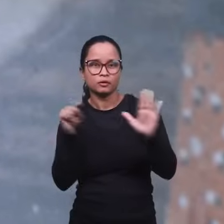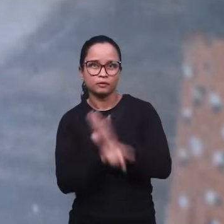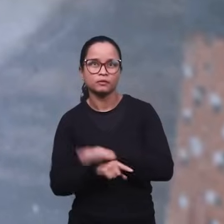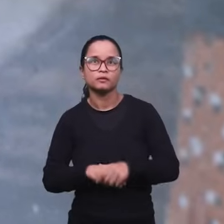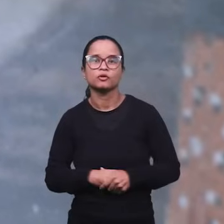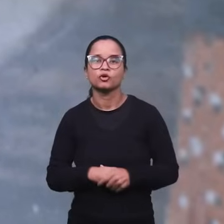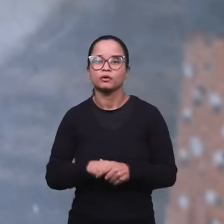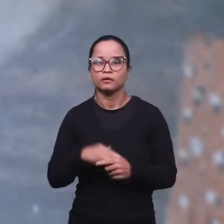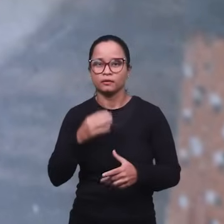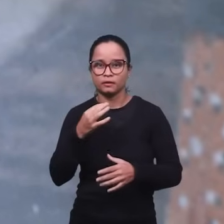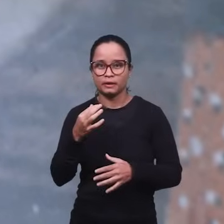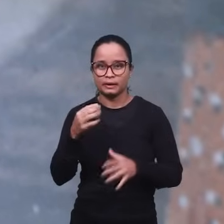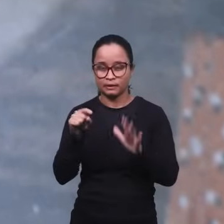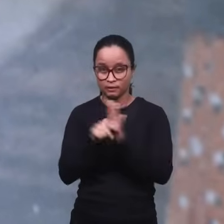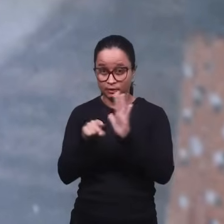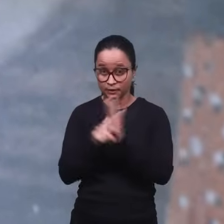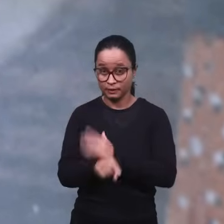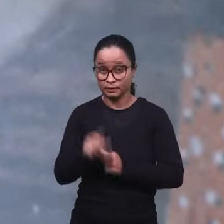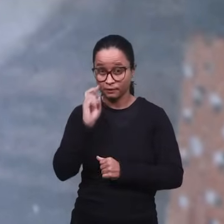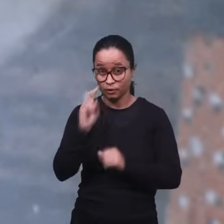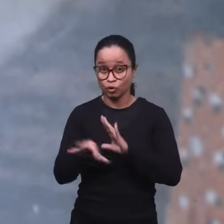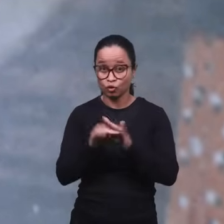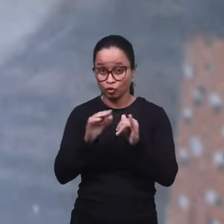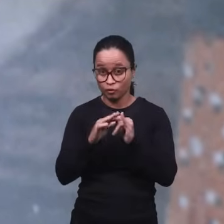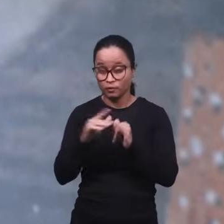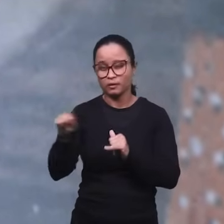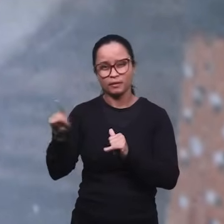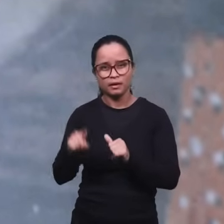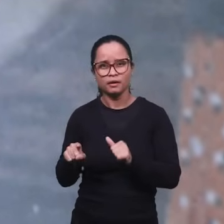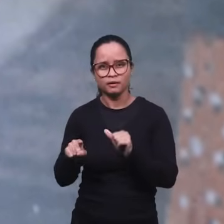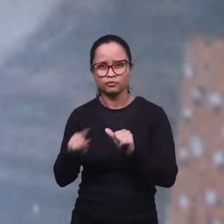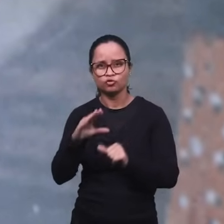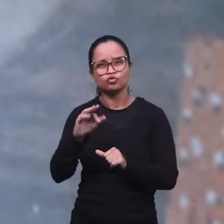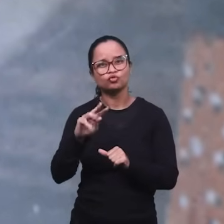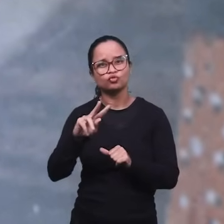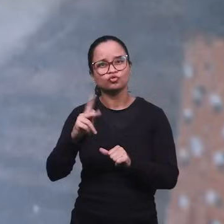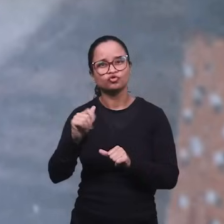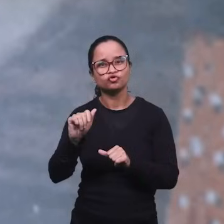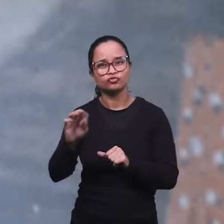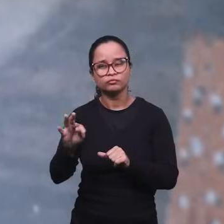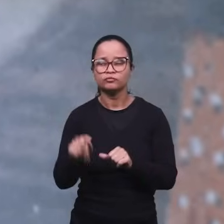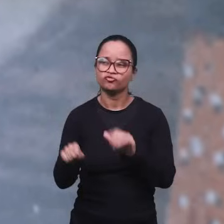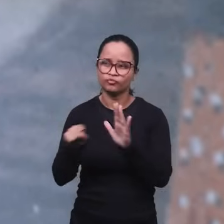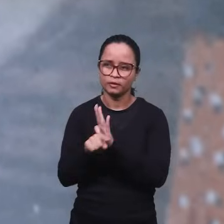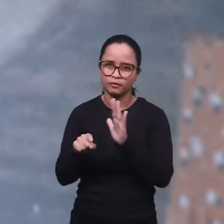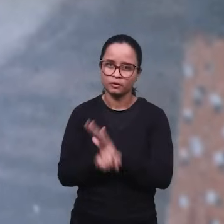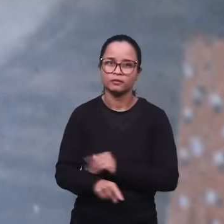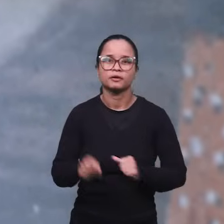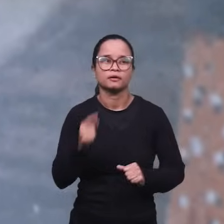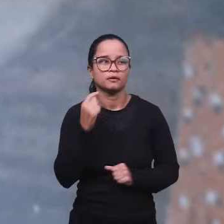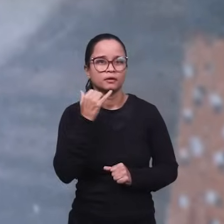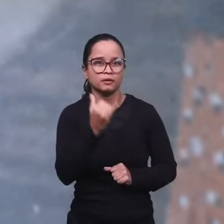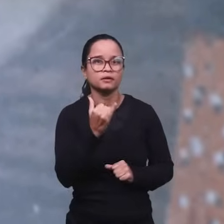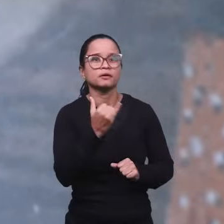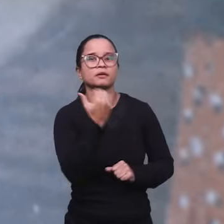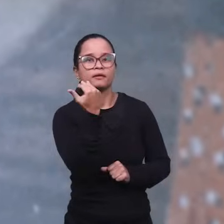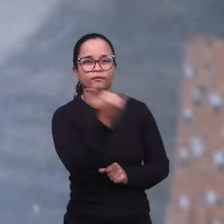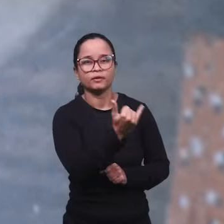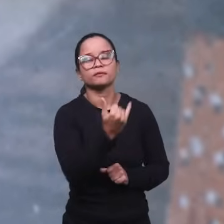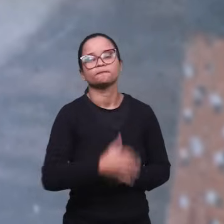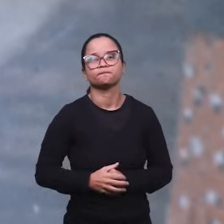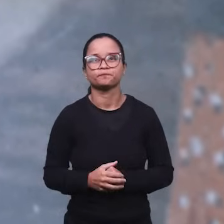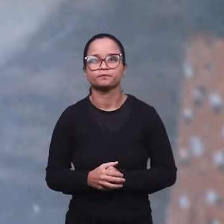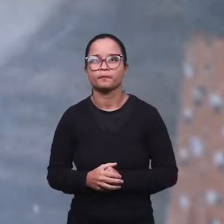perguntas nos comentários aqui, para quem está assistindo no YouTube, vai lá nos comentários, faz a pergunta, nossa equipe de produção faz o contato, passa para